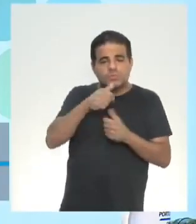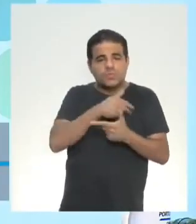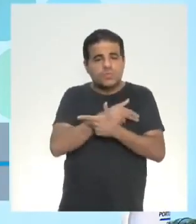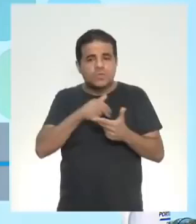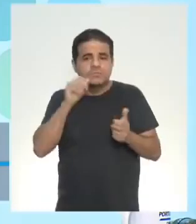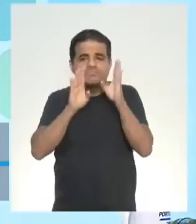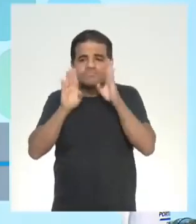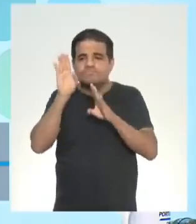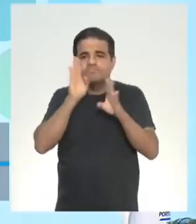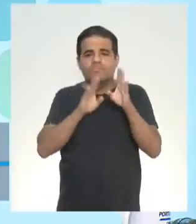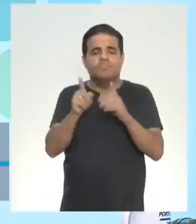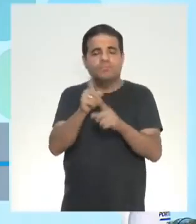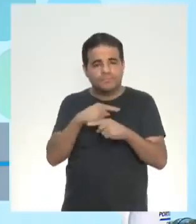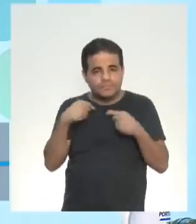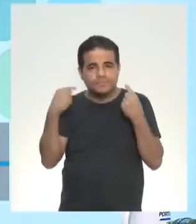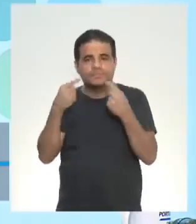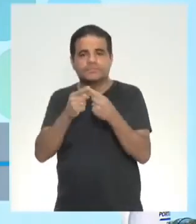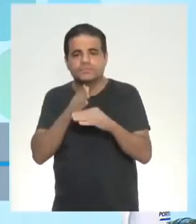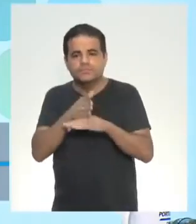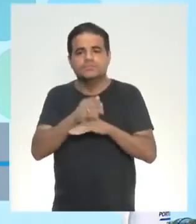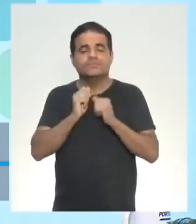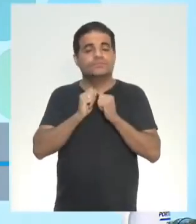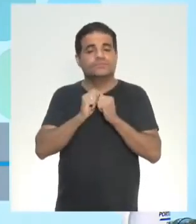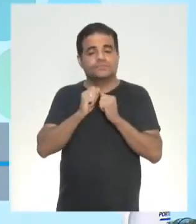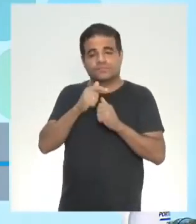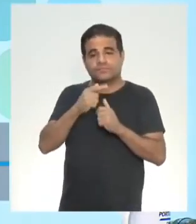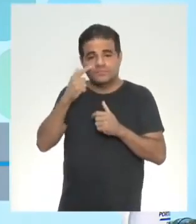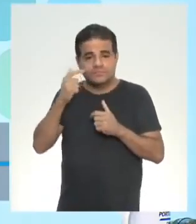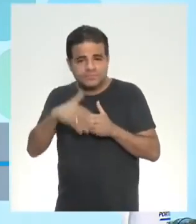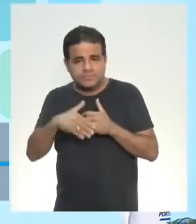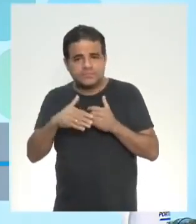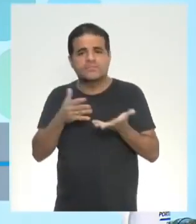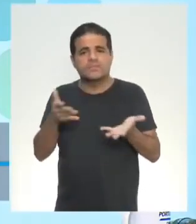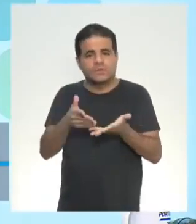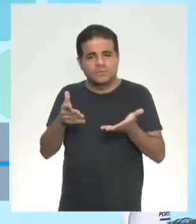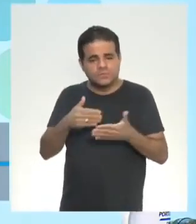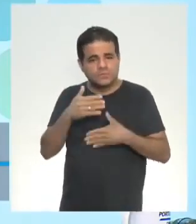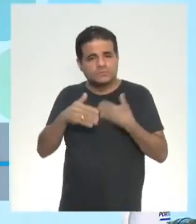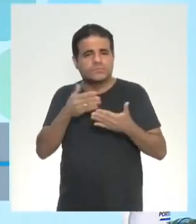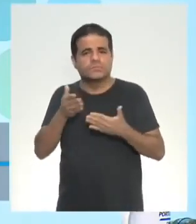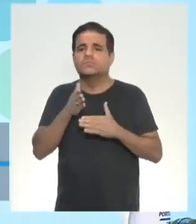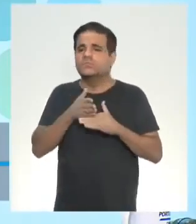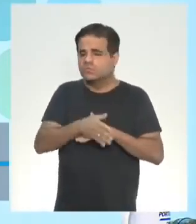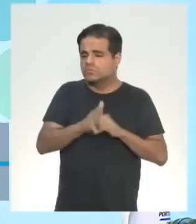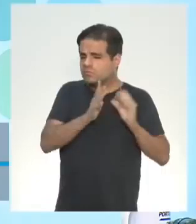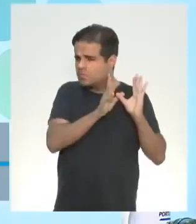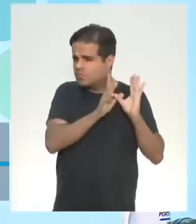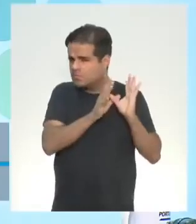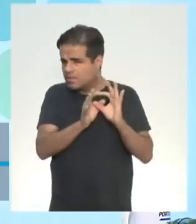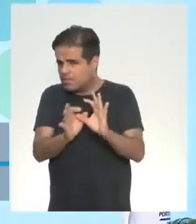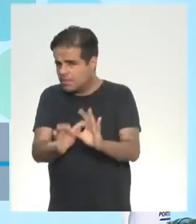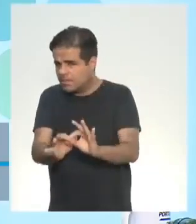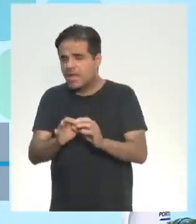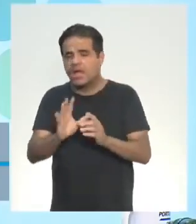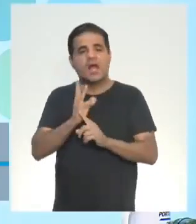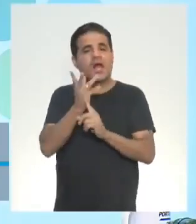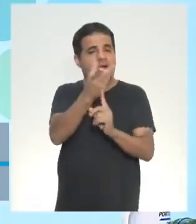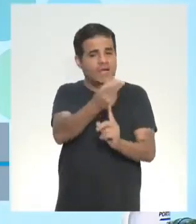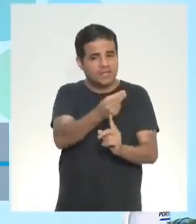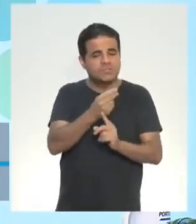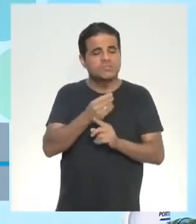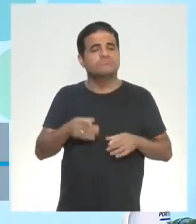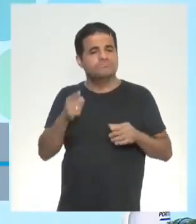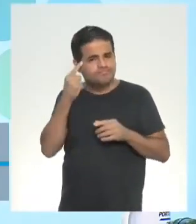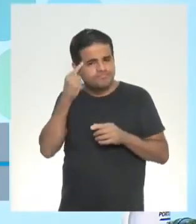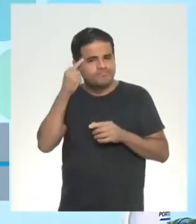bacana. E a gente trabalhou a questão do lixo. Só que hoje, para a gente contextualizar na arte,